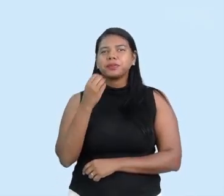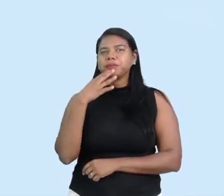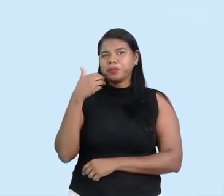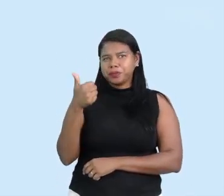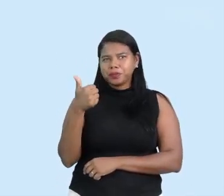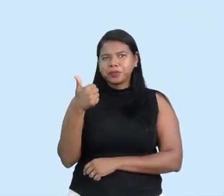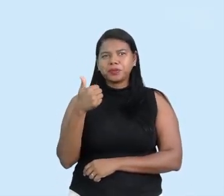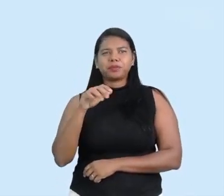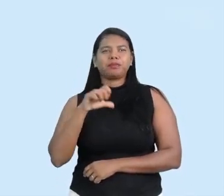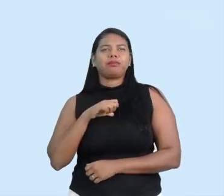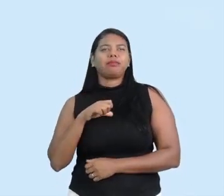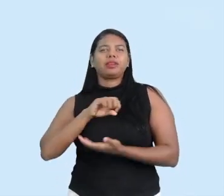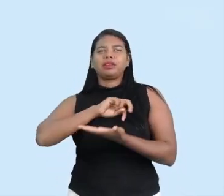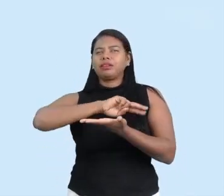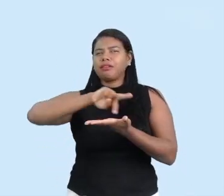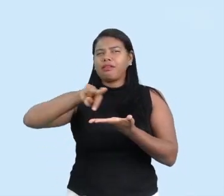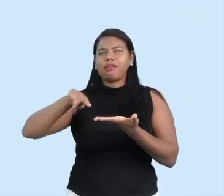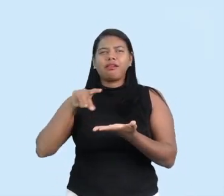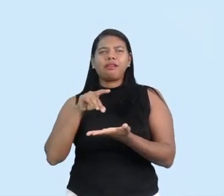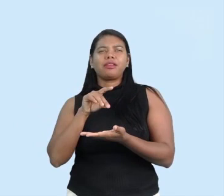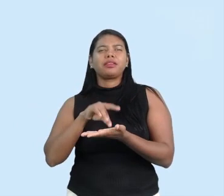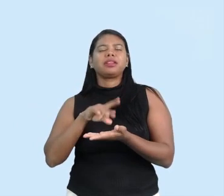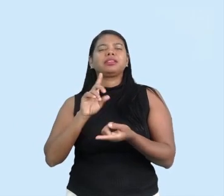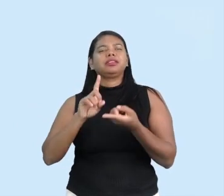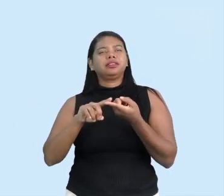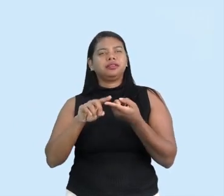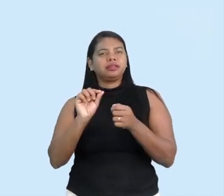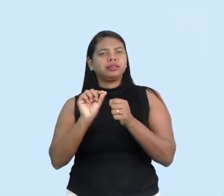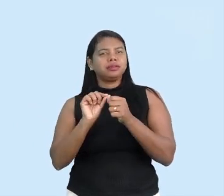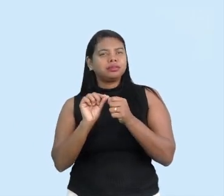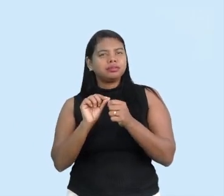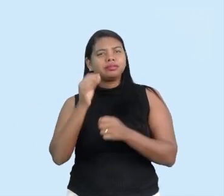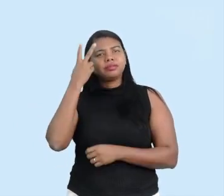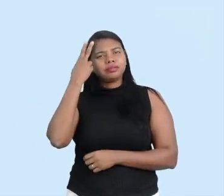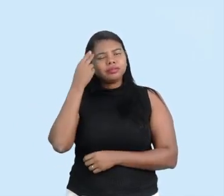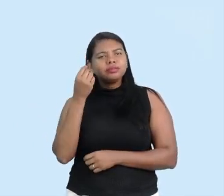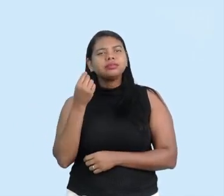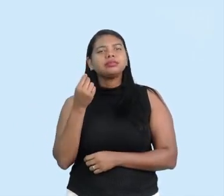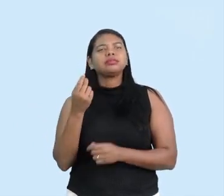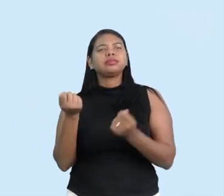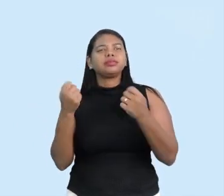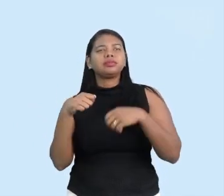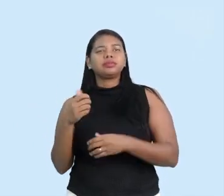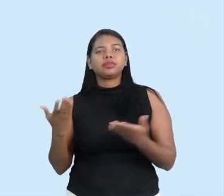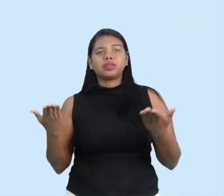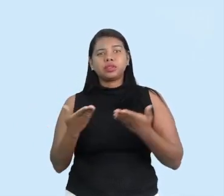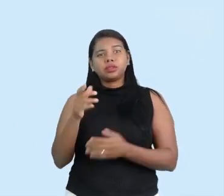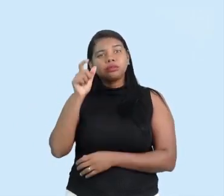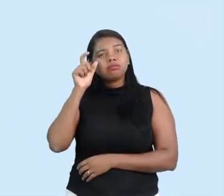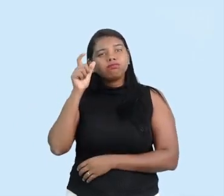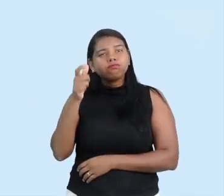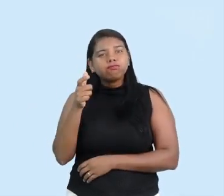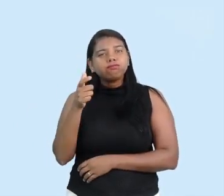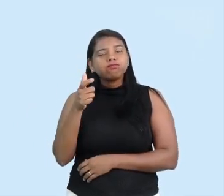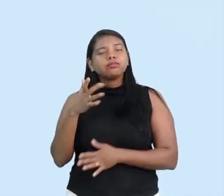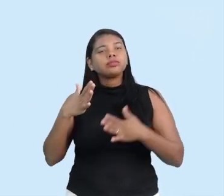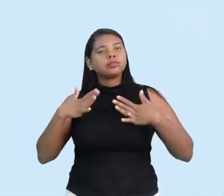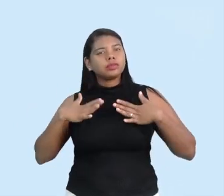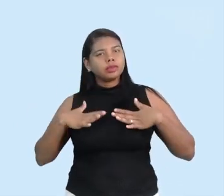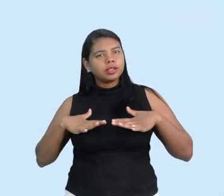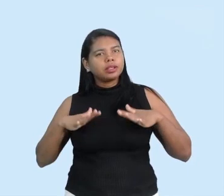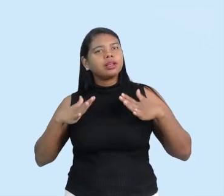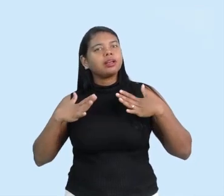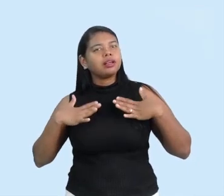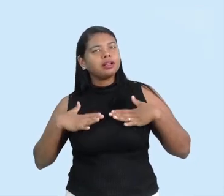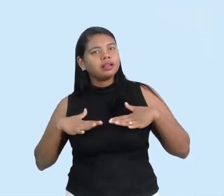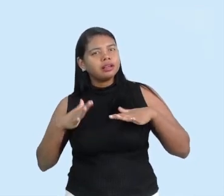outra infinidade de formas de fazer esse mesmo trabalho. Agora, o interessante é que você faça devagar, com calma, para que você